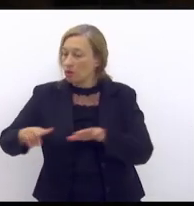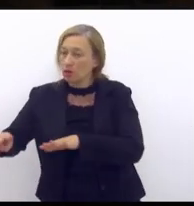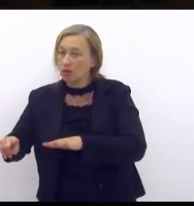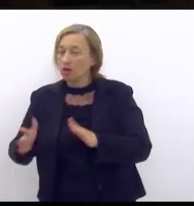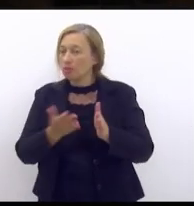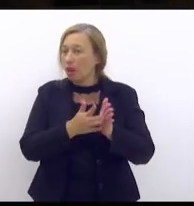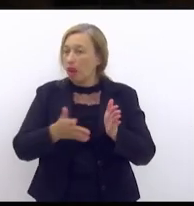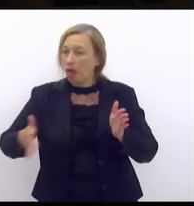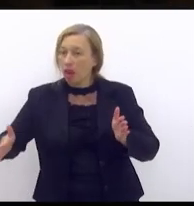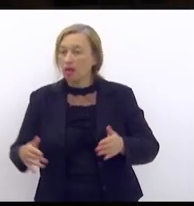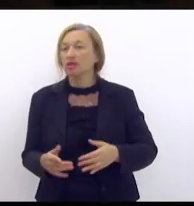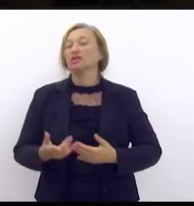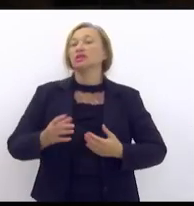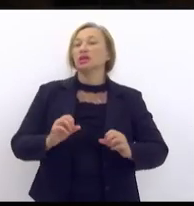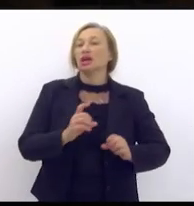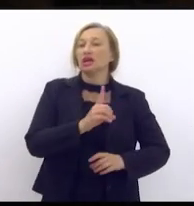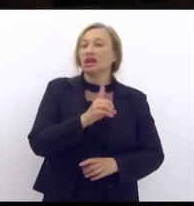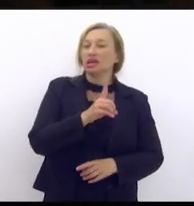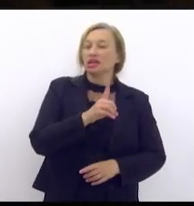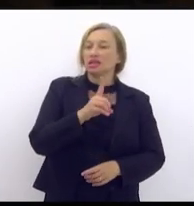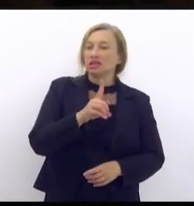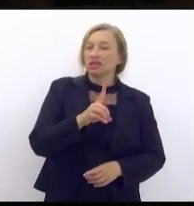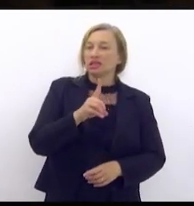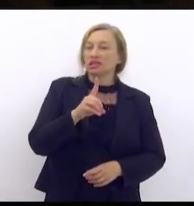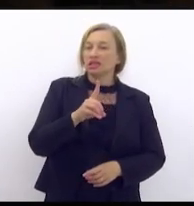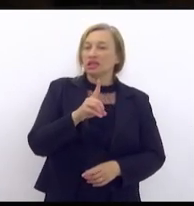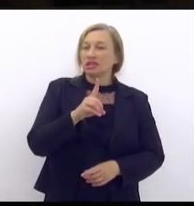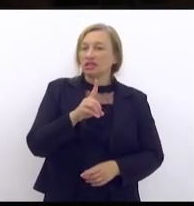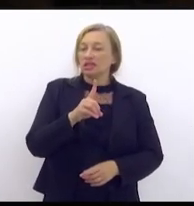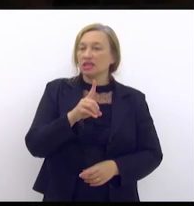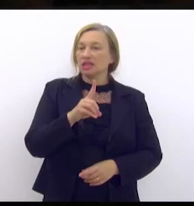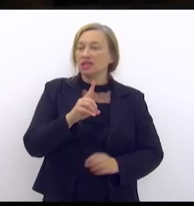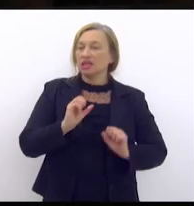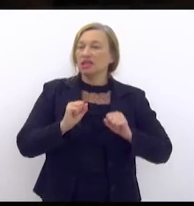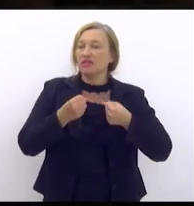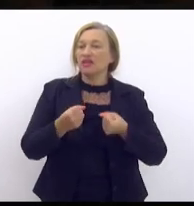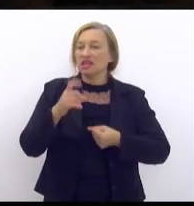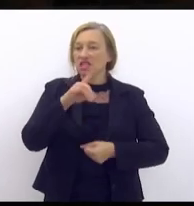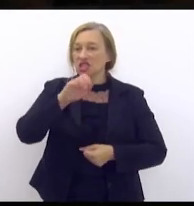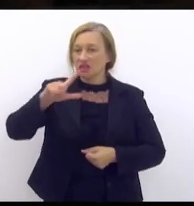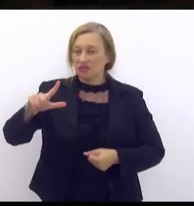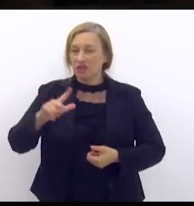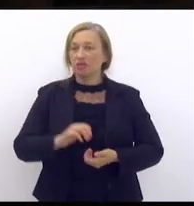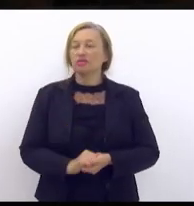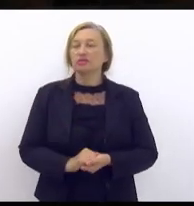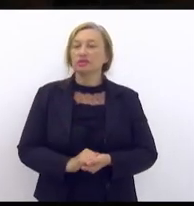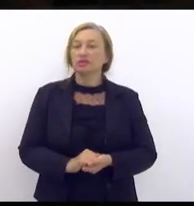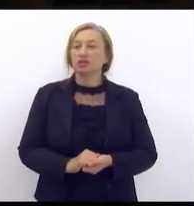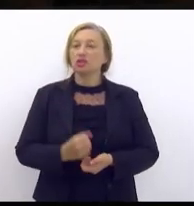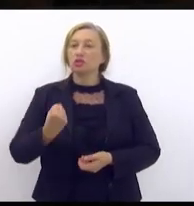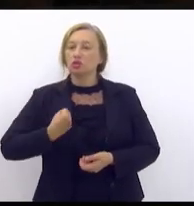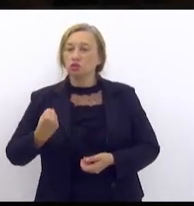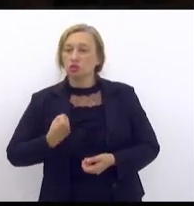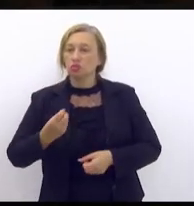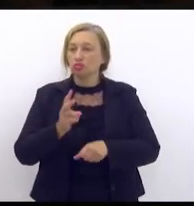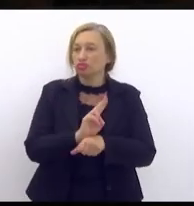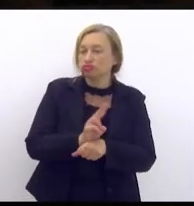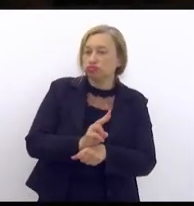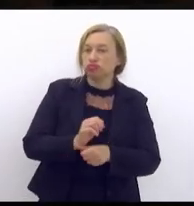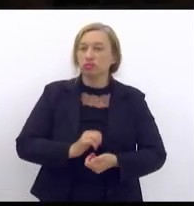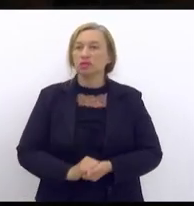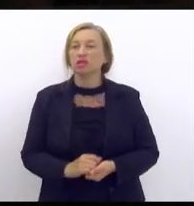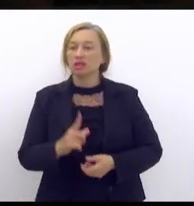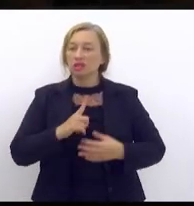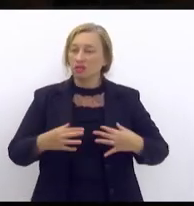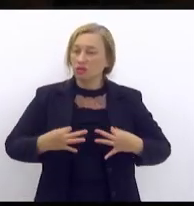Entender se essas defesas civis possuem, de fato, ali o maquinário necessário, o número de agentes, se tem